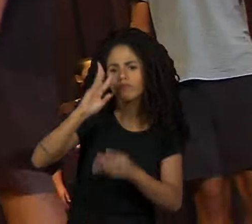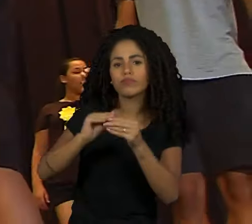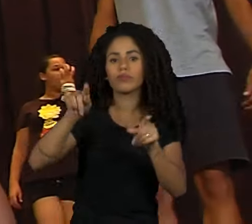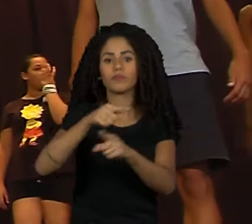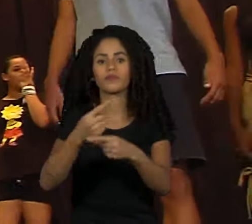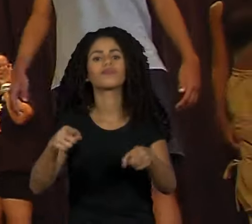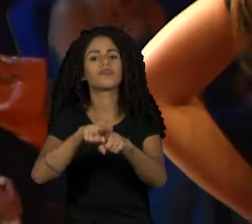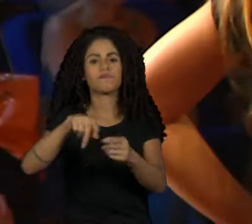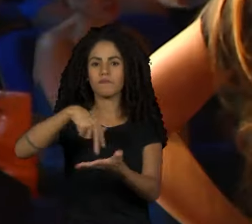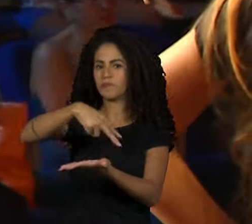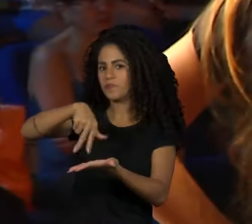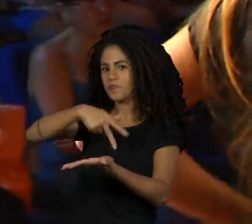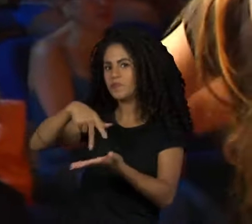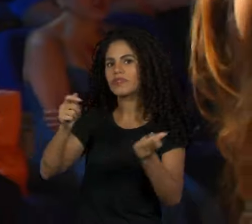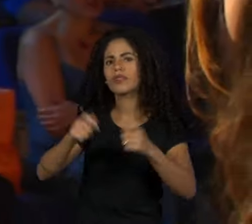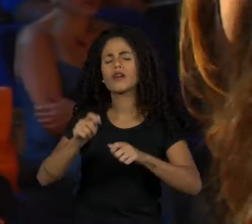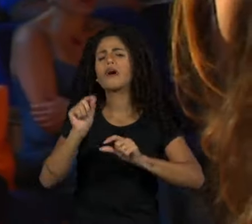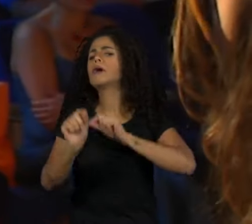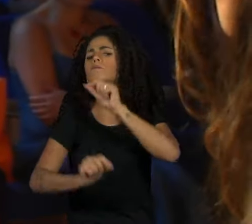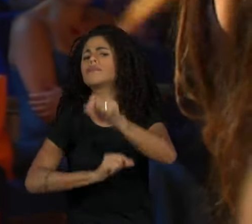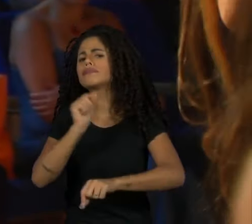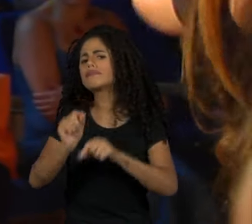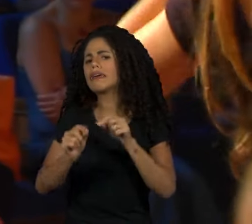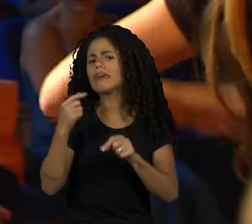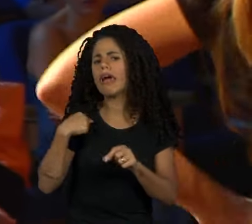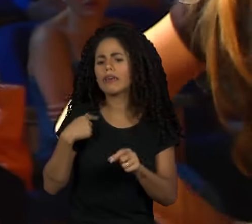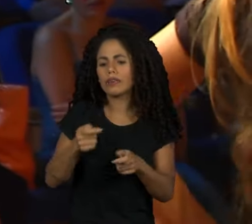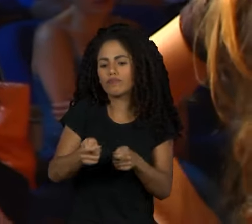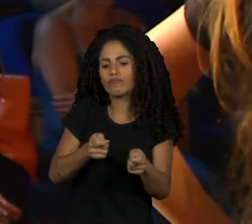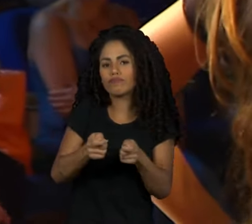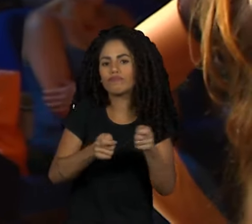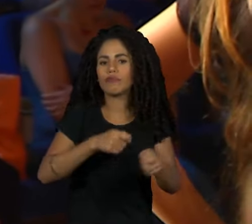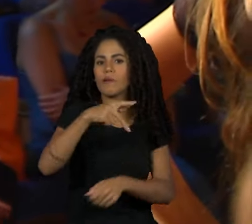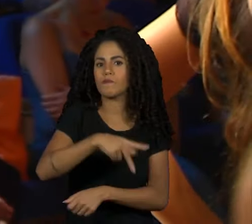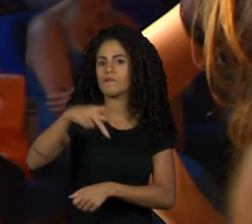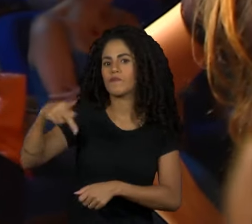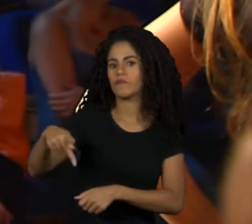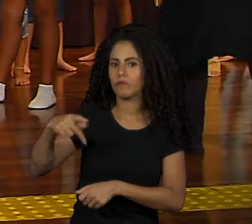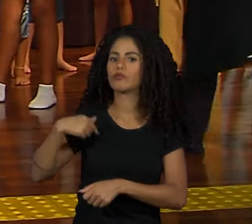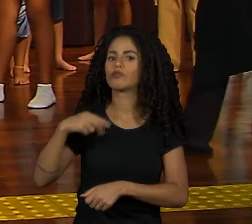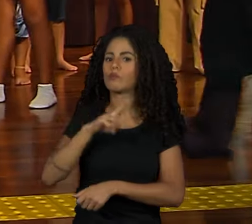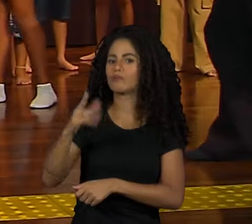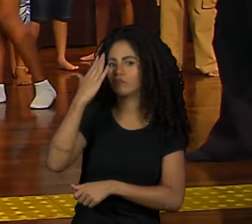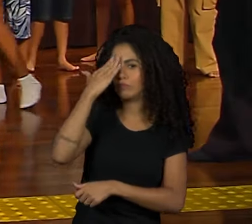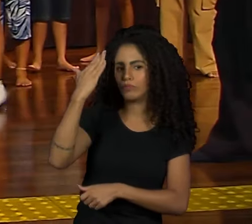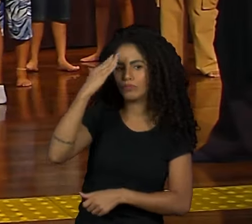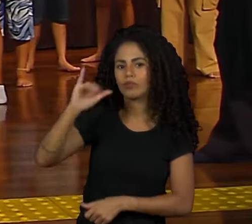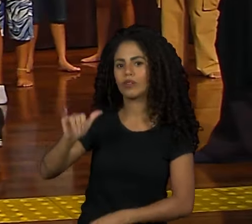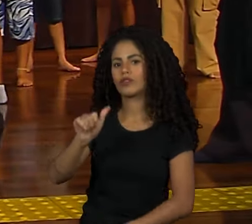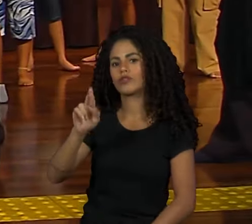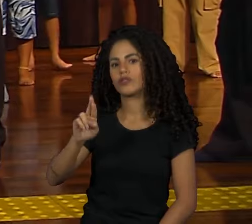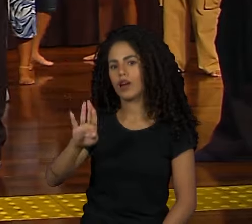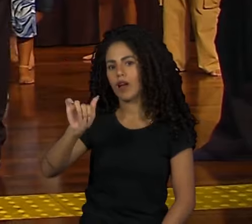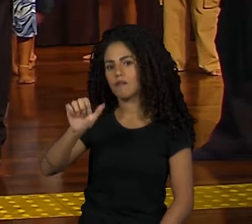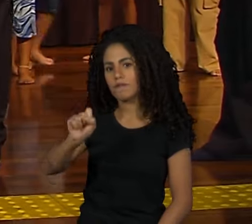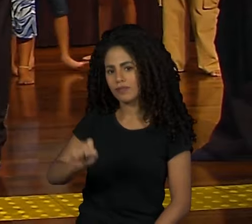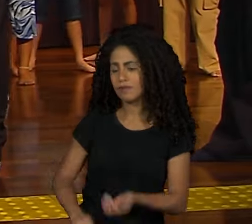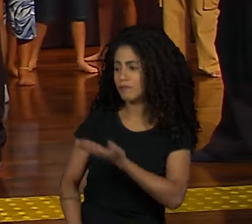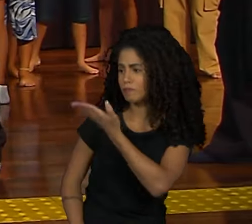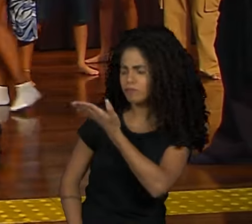e dança. Quem comanda essa turma toda é um nome de peso, Jarbas Homem de Melo,